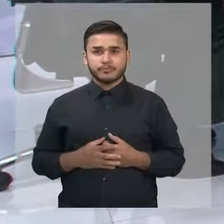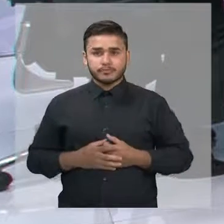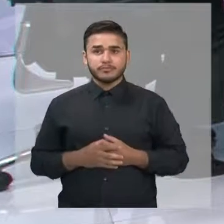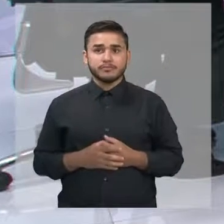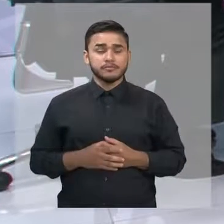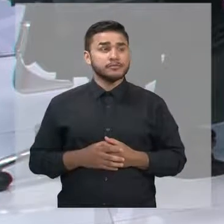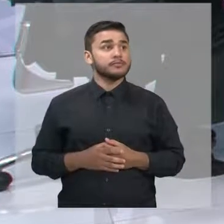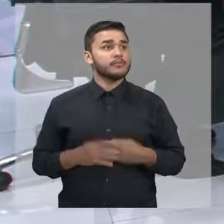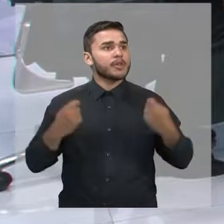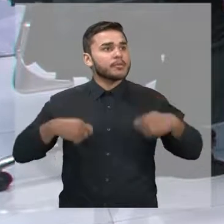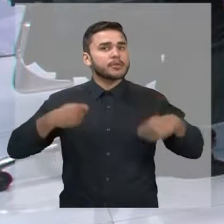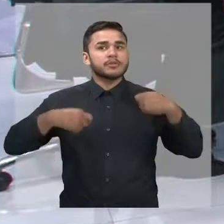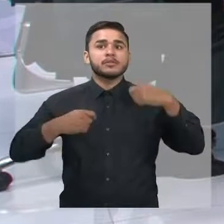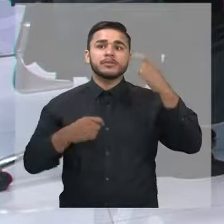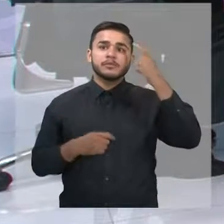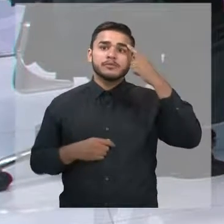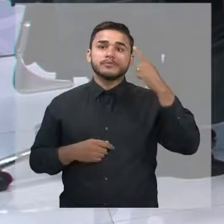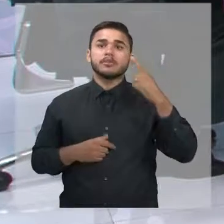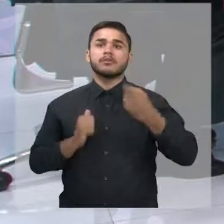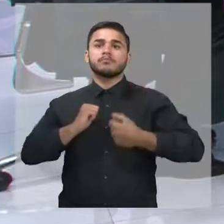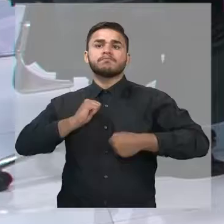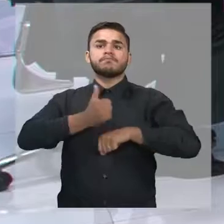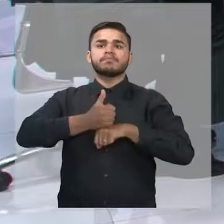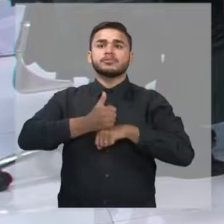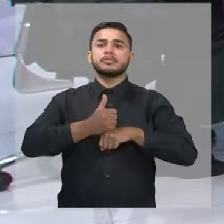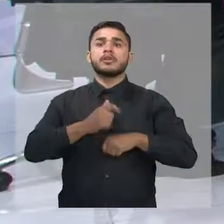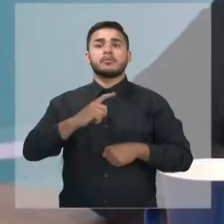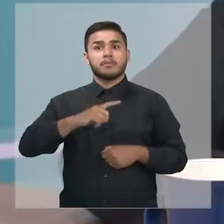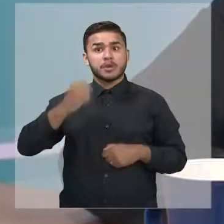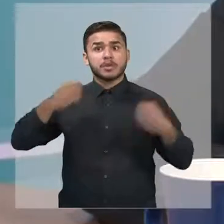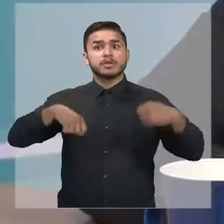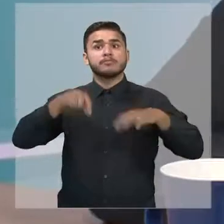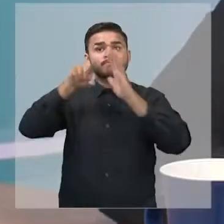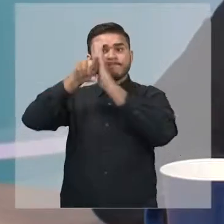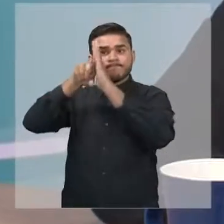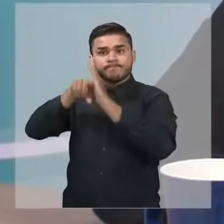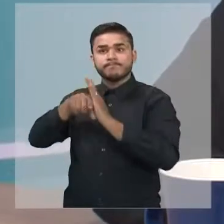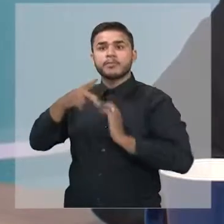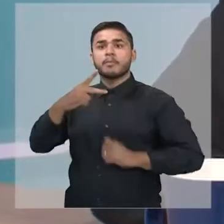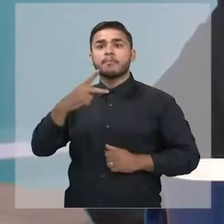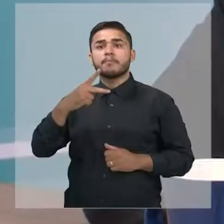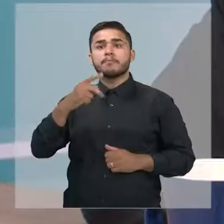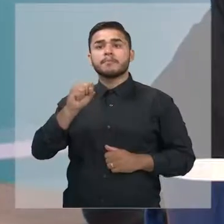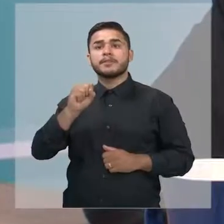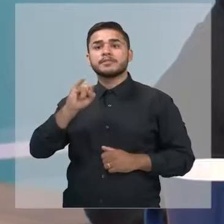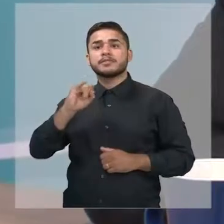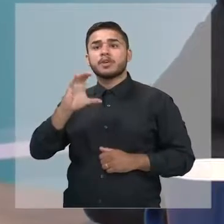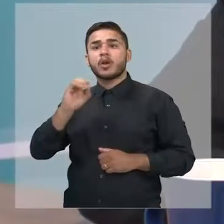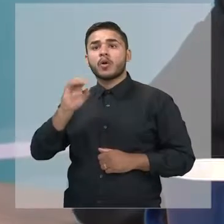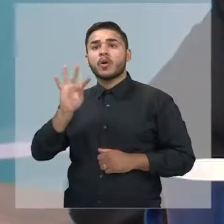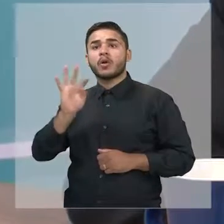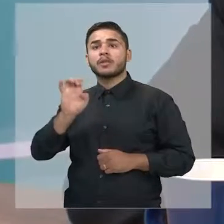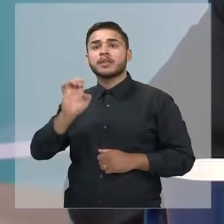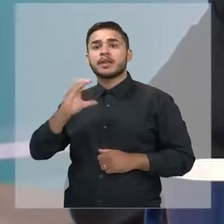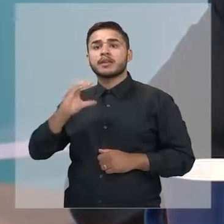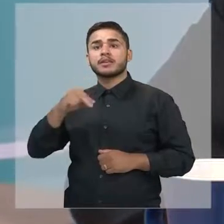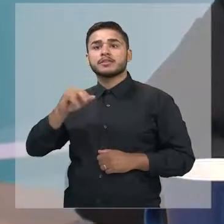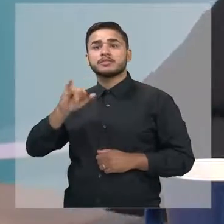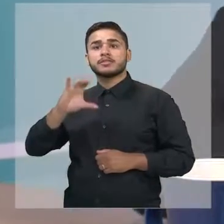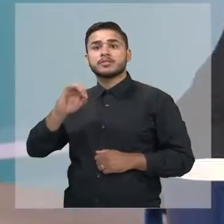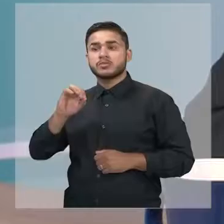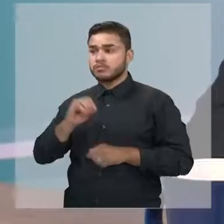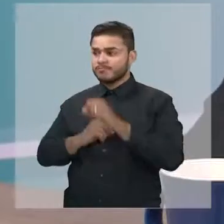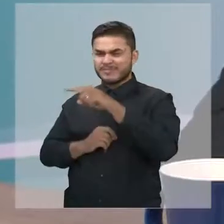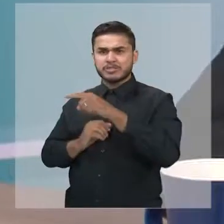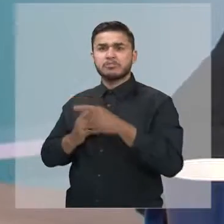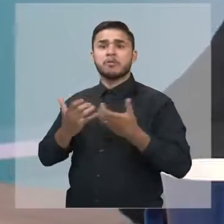evitar que pessoas sem vocação, exclusivamente voltadas com atenção para o salário, para a majoração do salário,